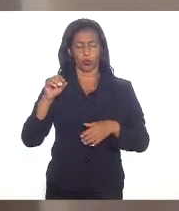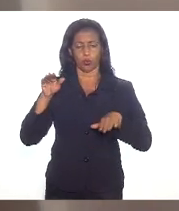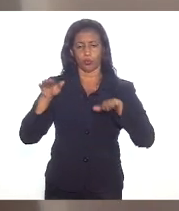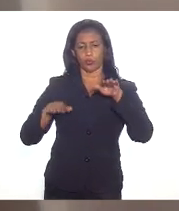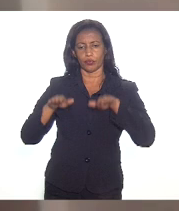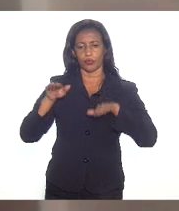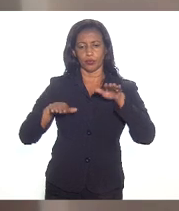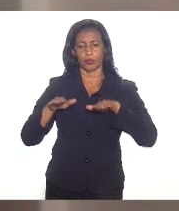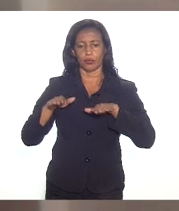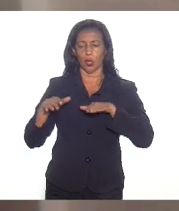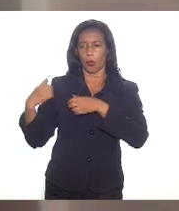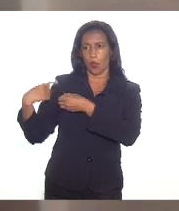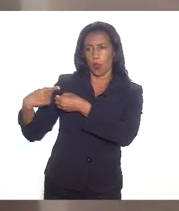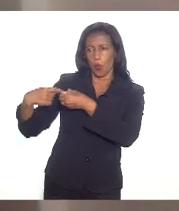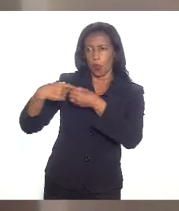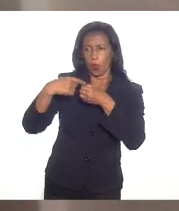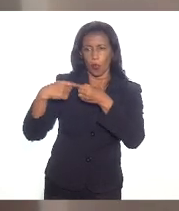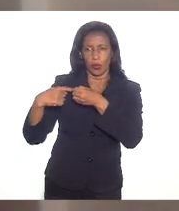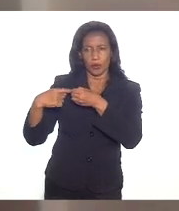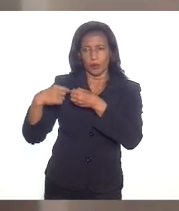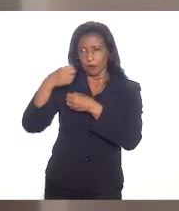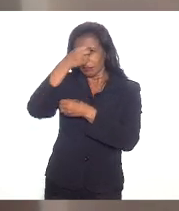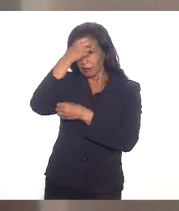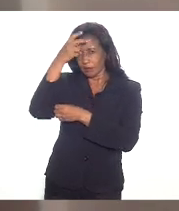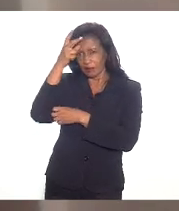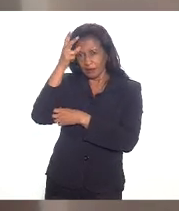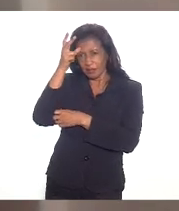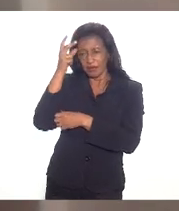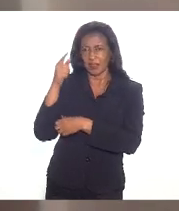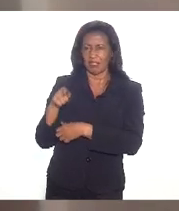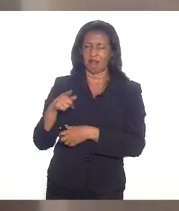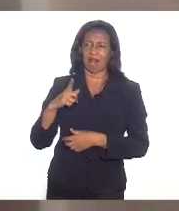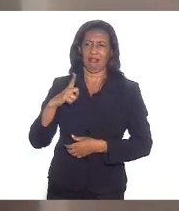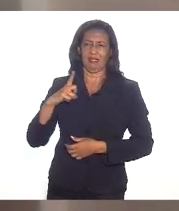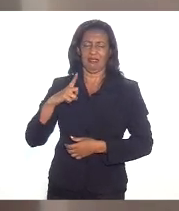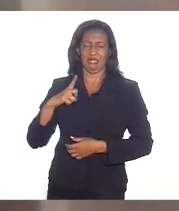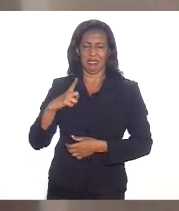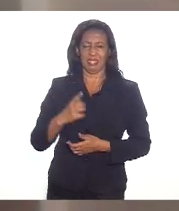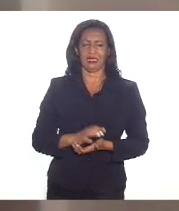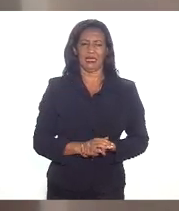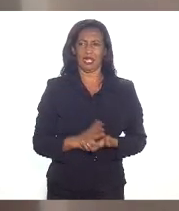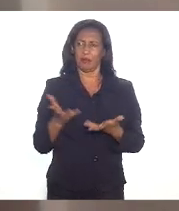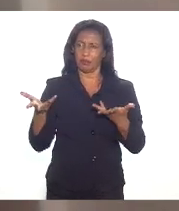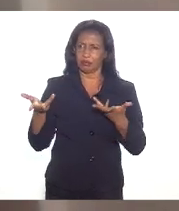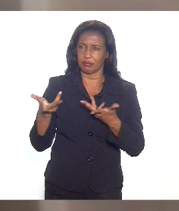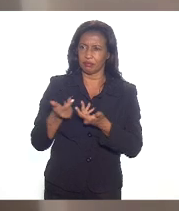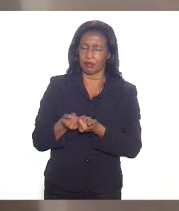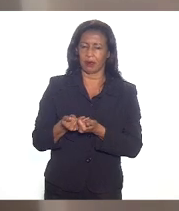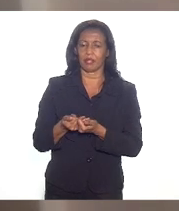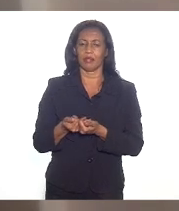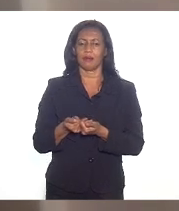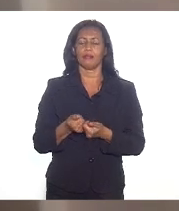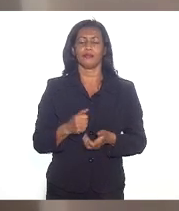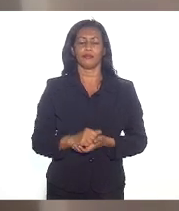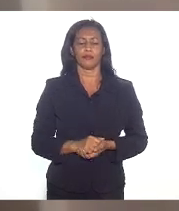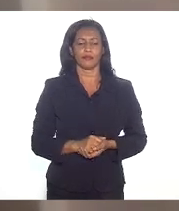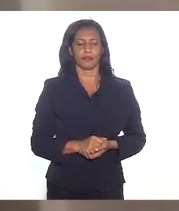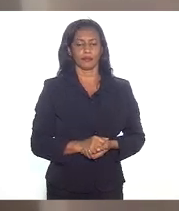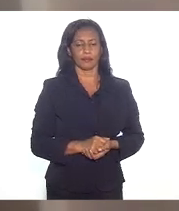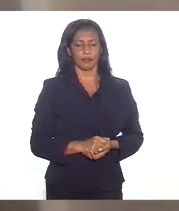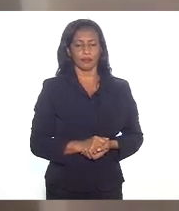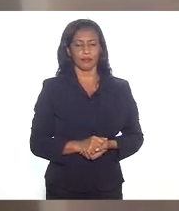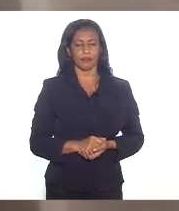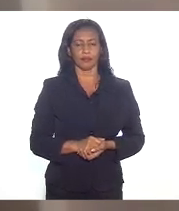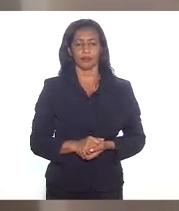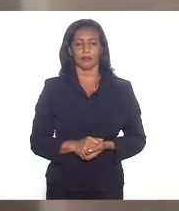um município belíssimo, né? Com Lumiar, Macaé de Cima, Bonia, né? Conheço muito, amo aquela região.